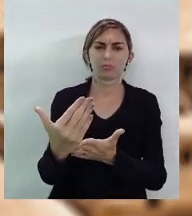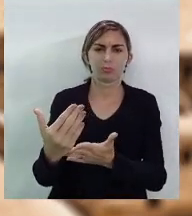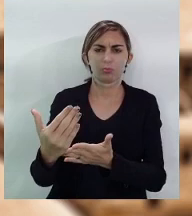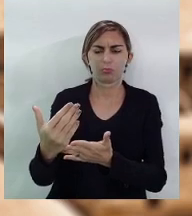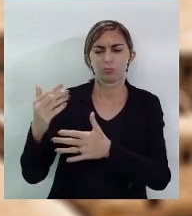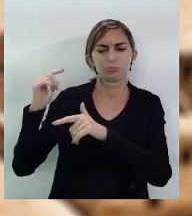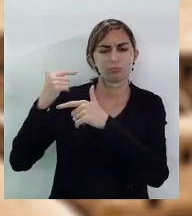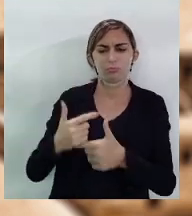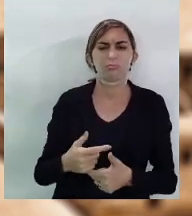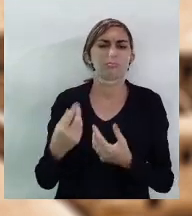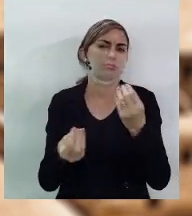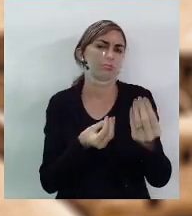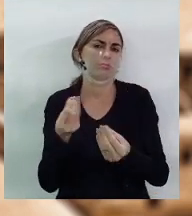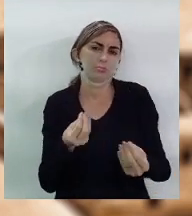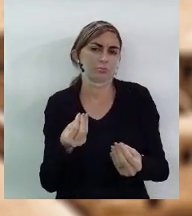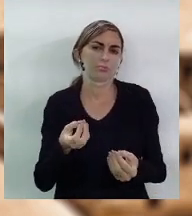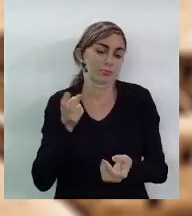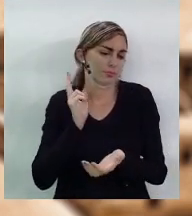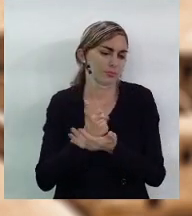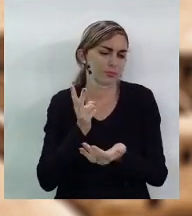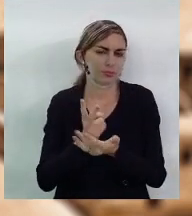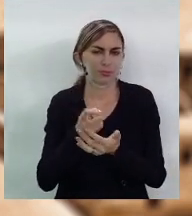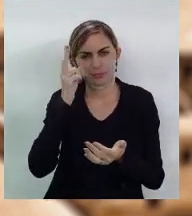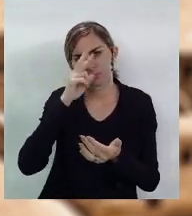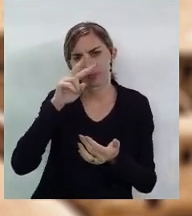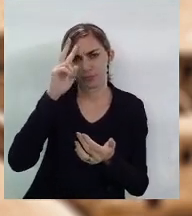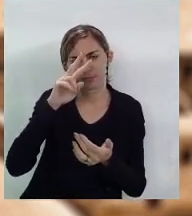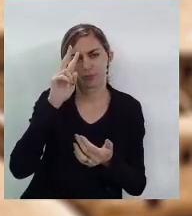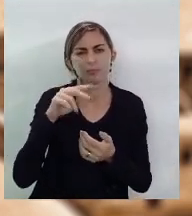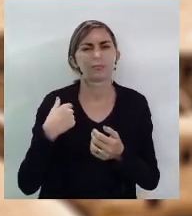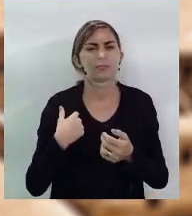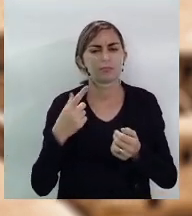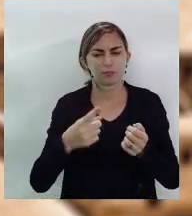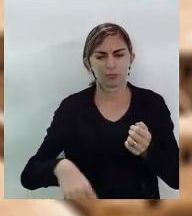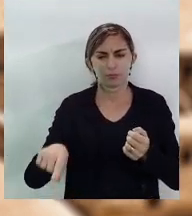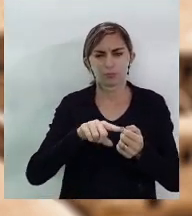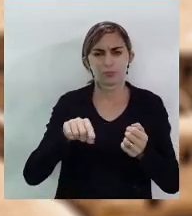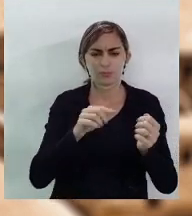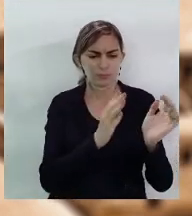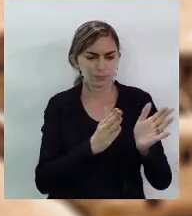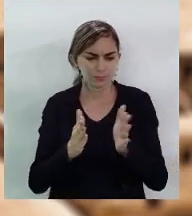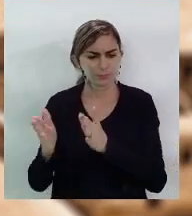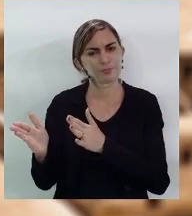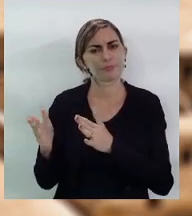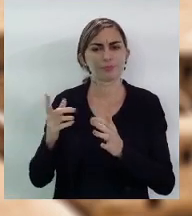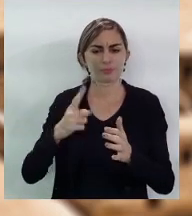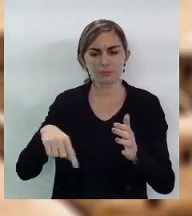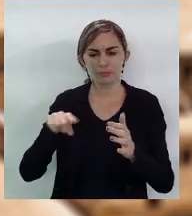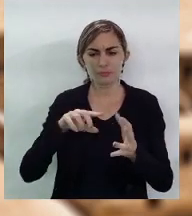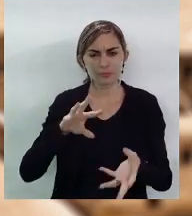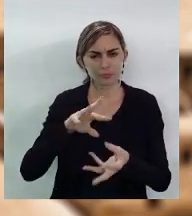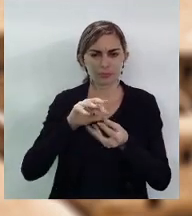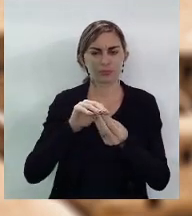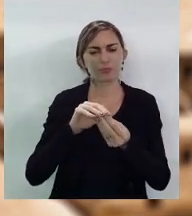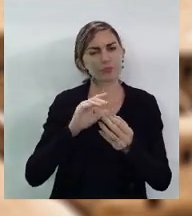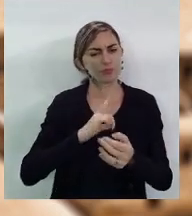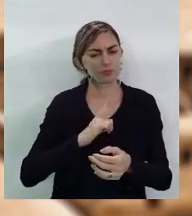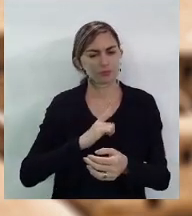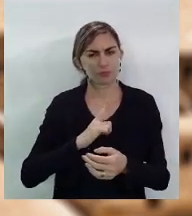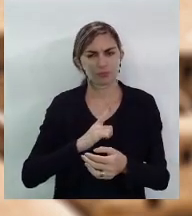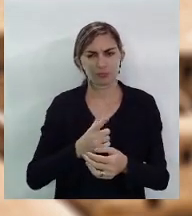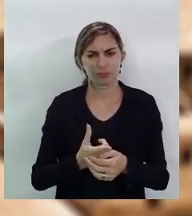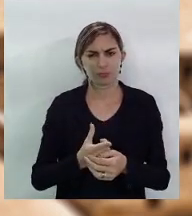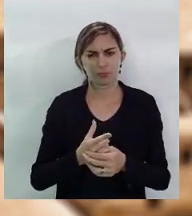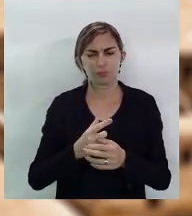ritos, etc. Sempre lembrando que a nossa série, do nosso componente, ela tem